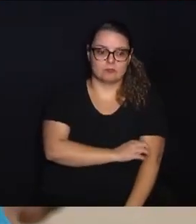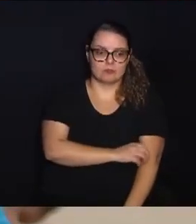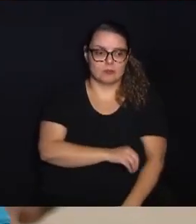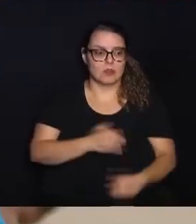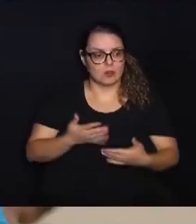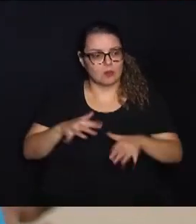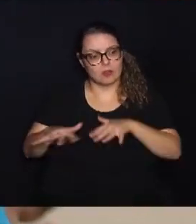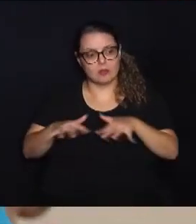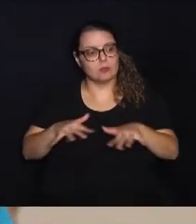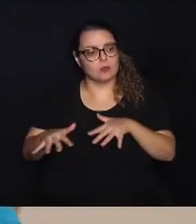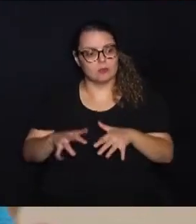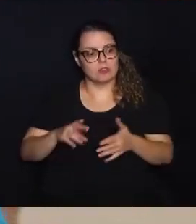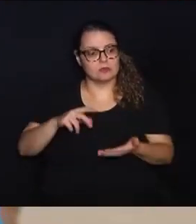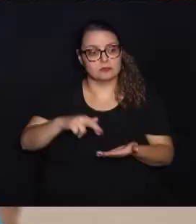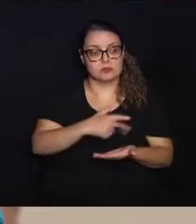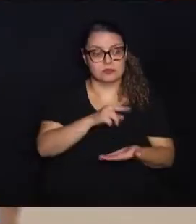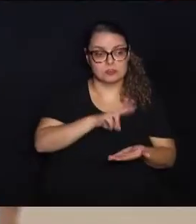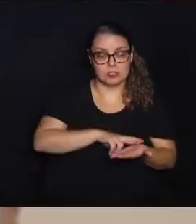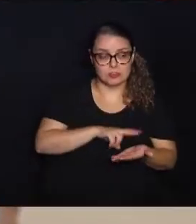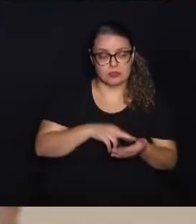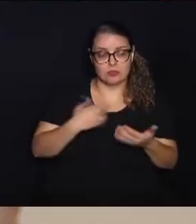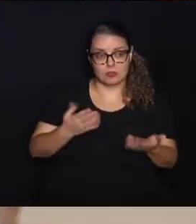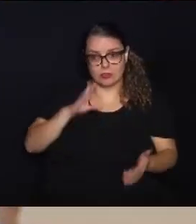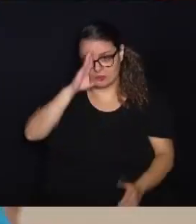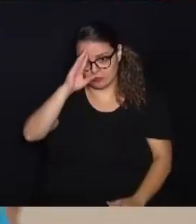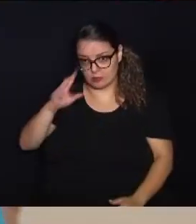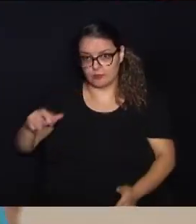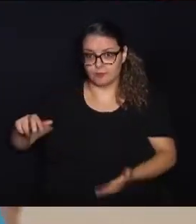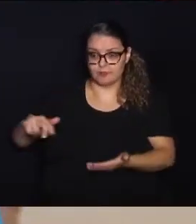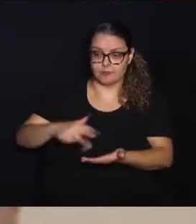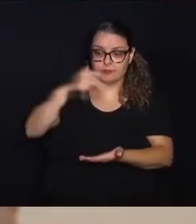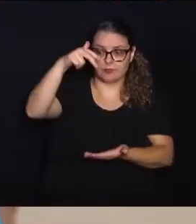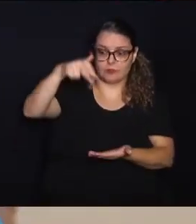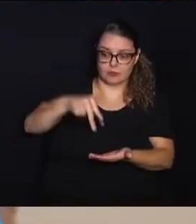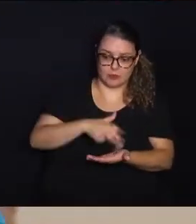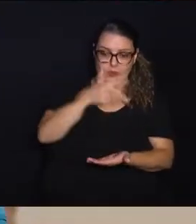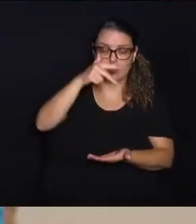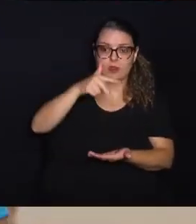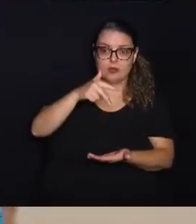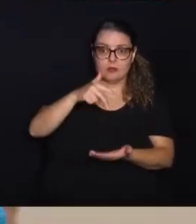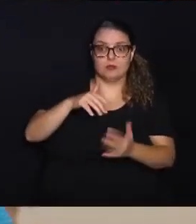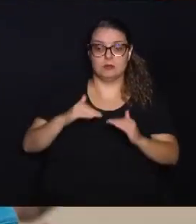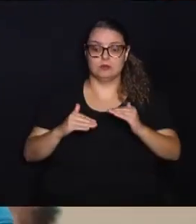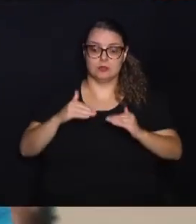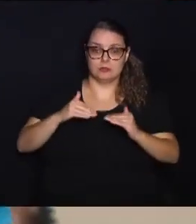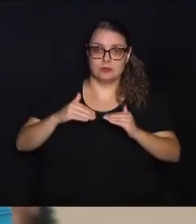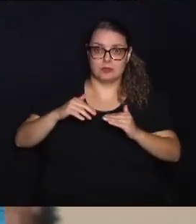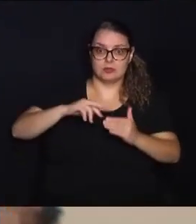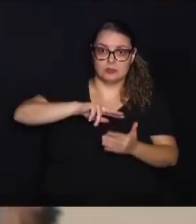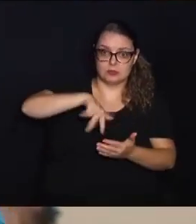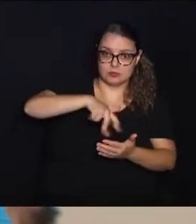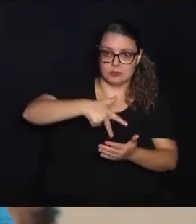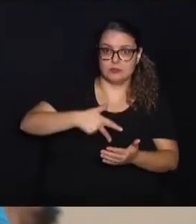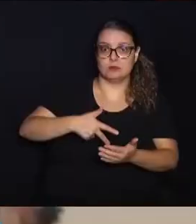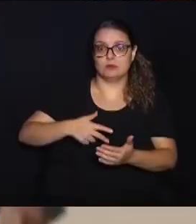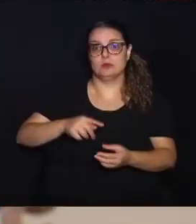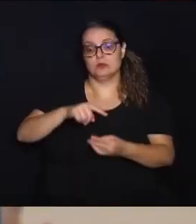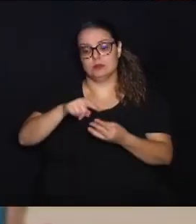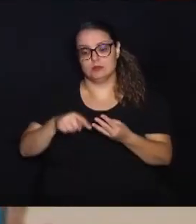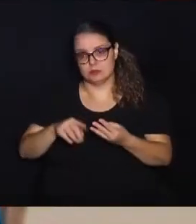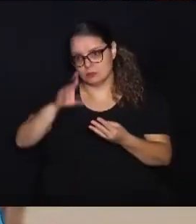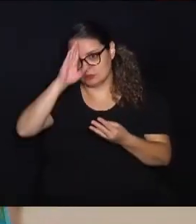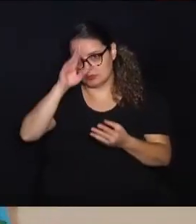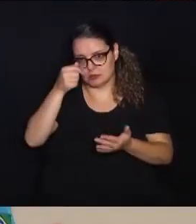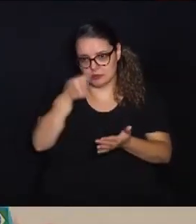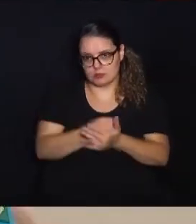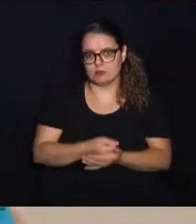coreografia de ginástica, seja de individual, de conjunto e independente do aparelho. As meninas precisam realizar no mínimo um salto, um